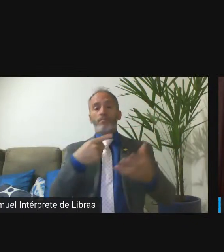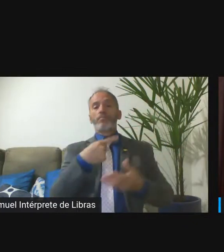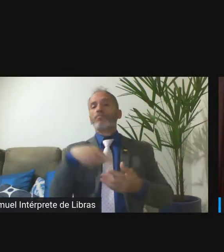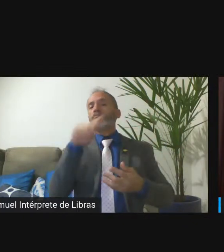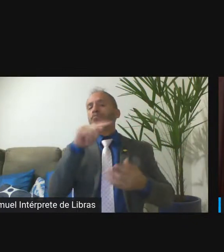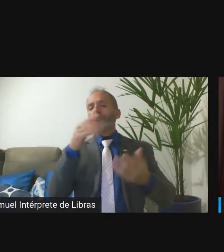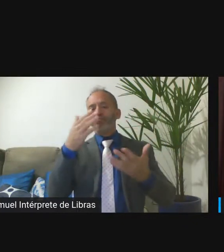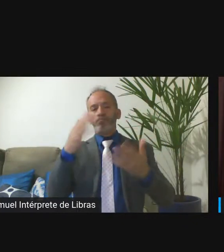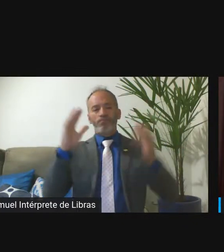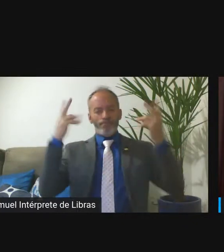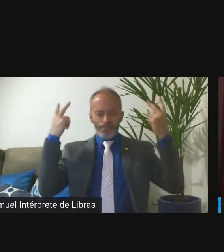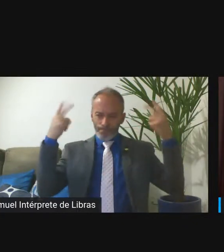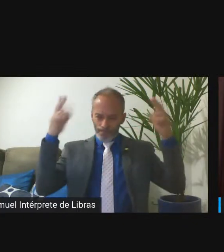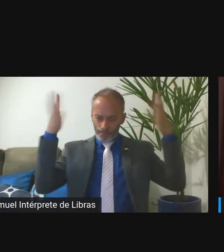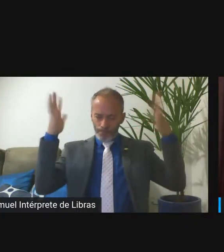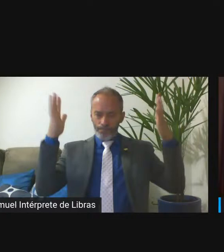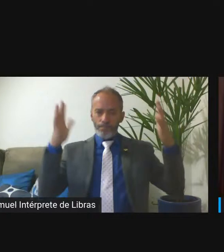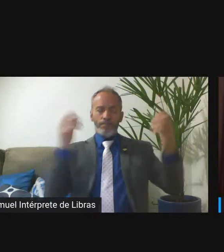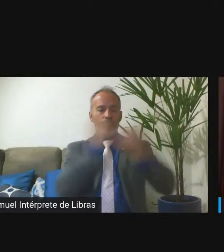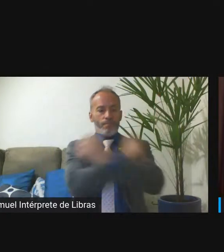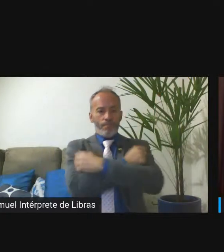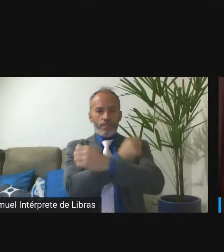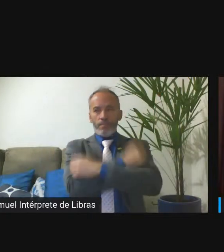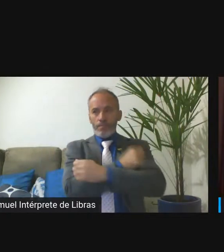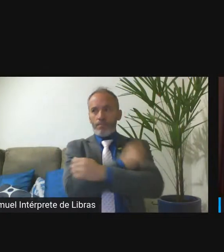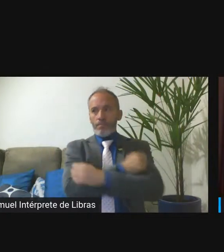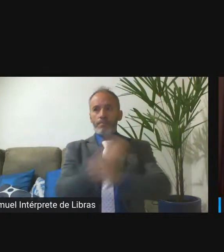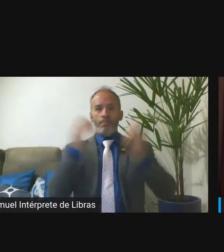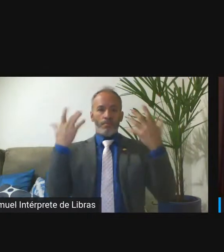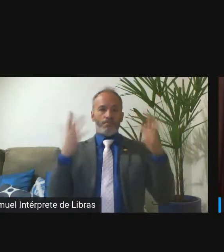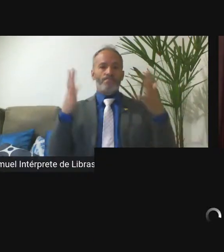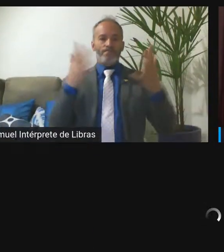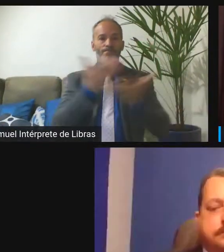muito sucesso, um caloroso abraço e parabéns.